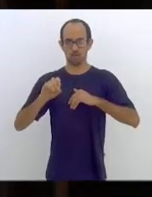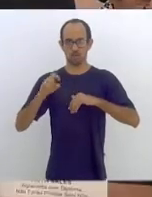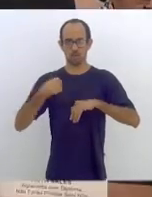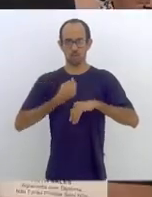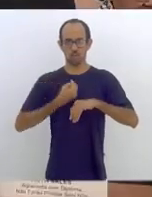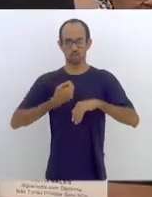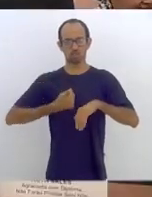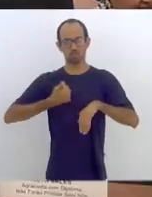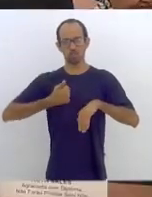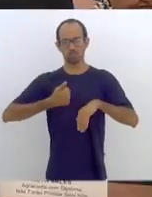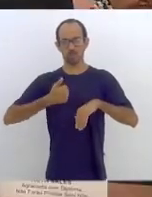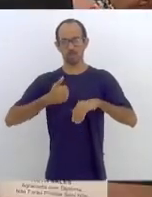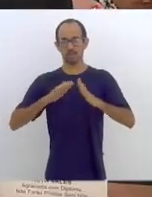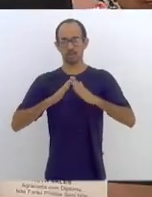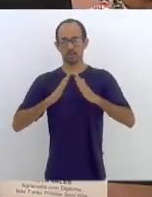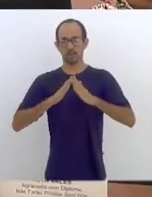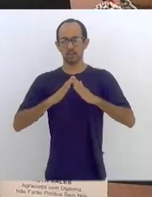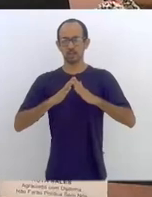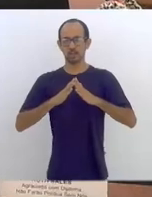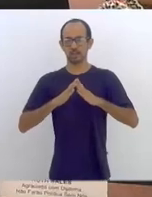Angola, daquela região.